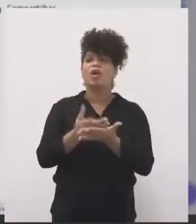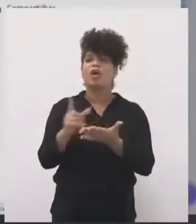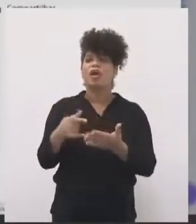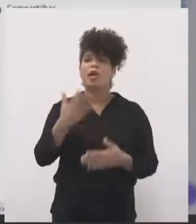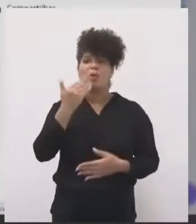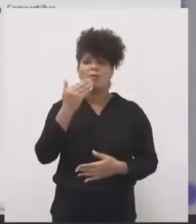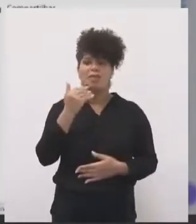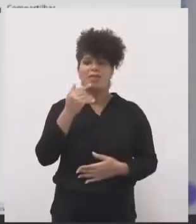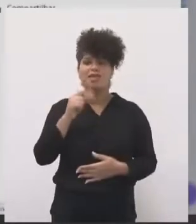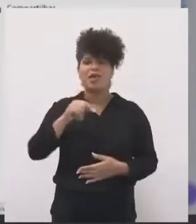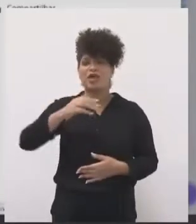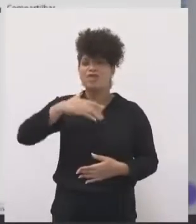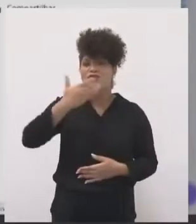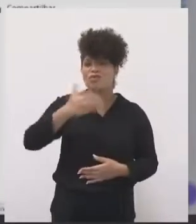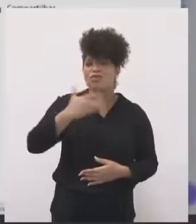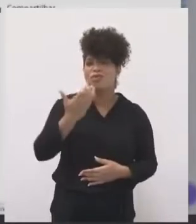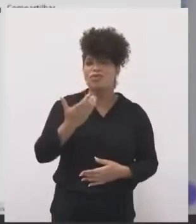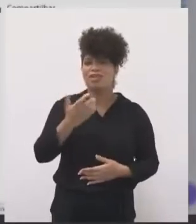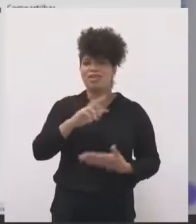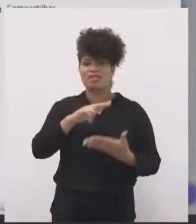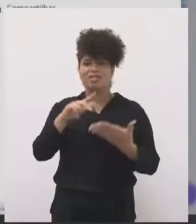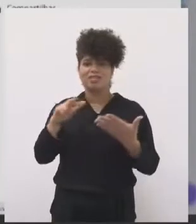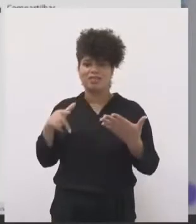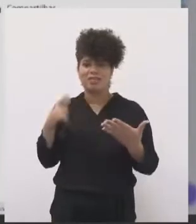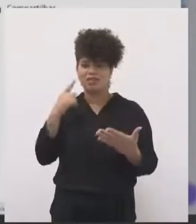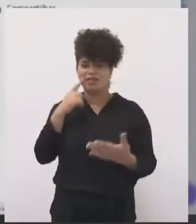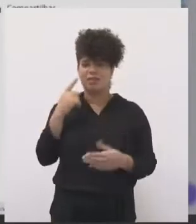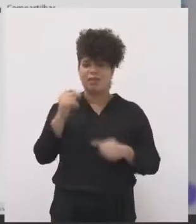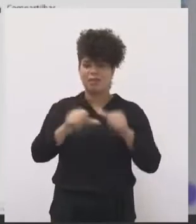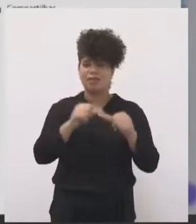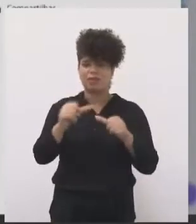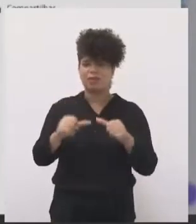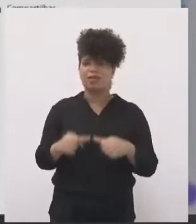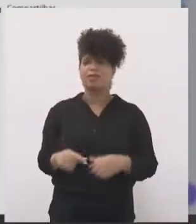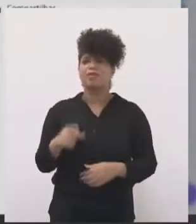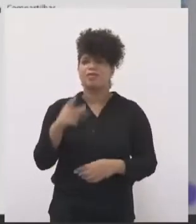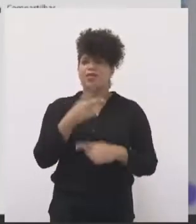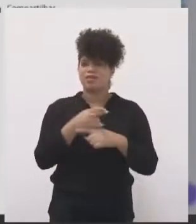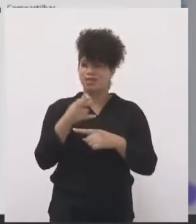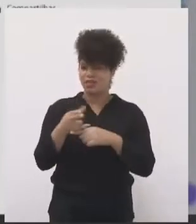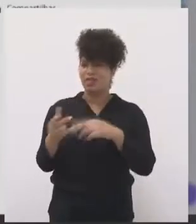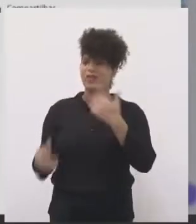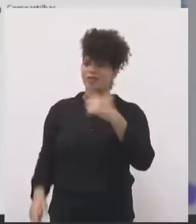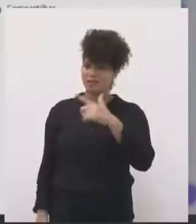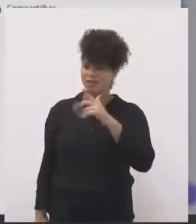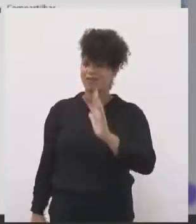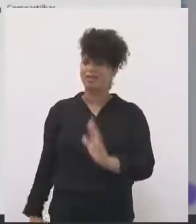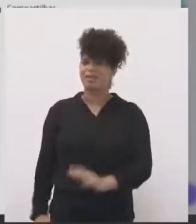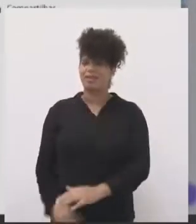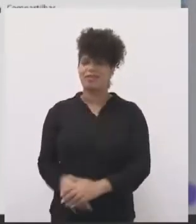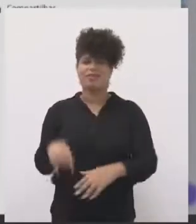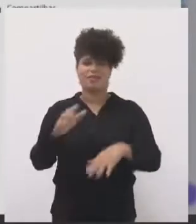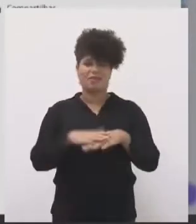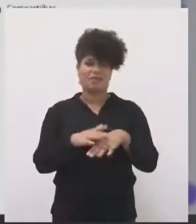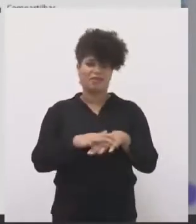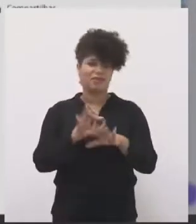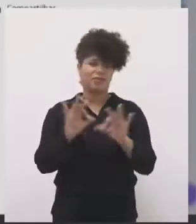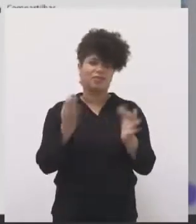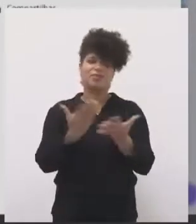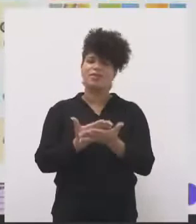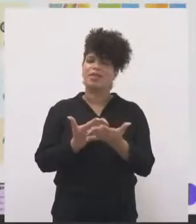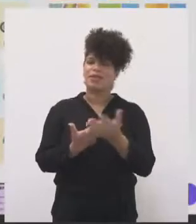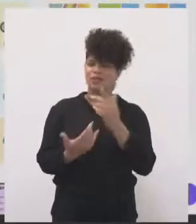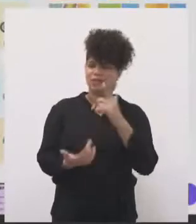comida, sobre frutas, verduras. Então, o Canva dá infinitas possibilidades para vocês trabalharem nas aulas de